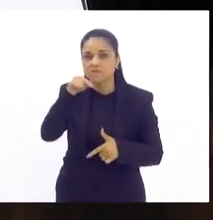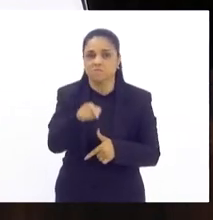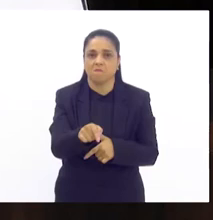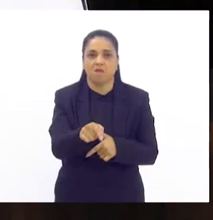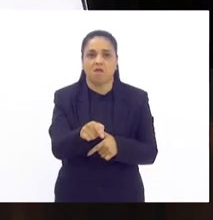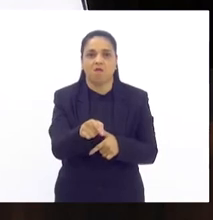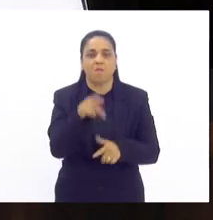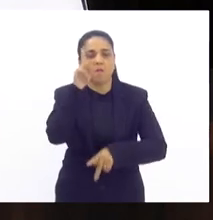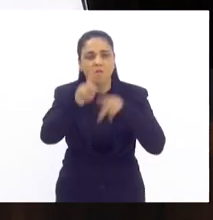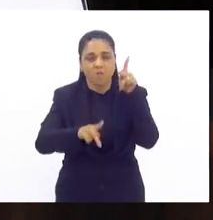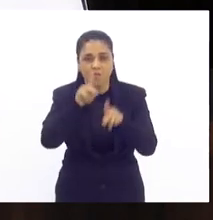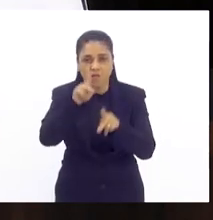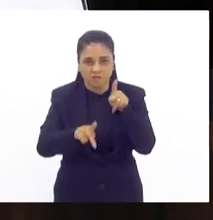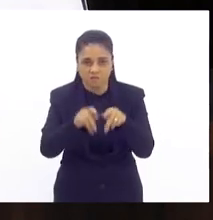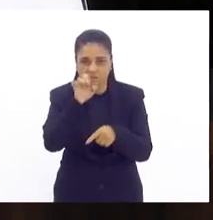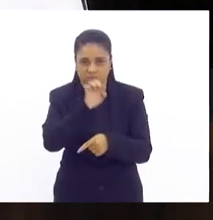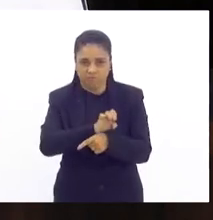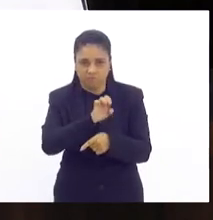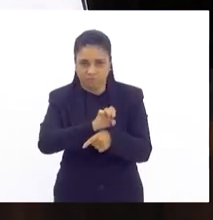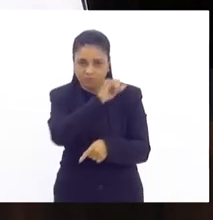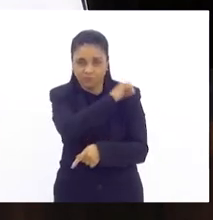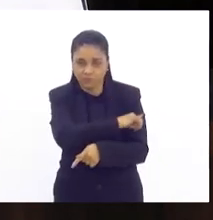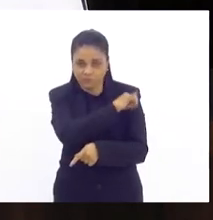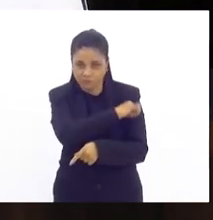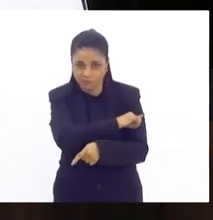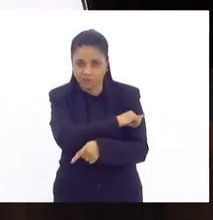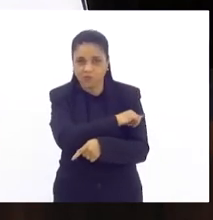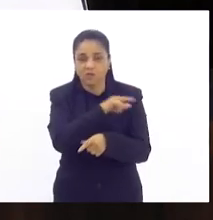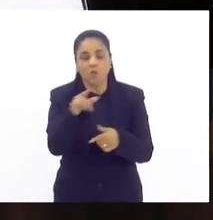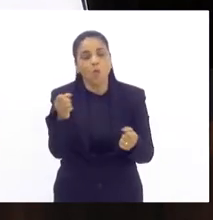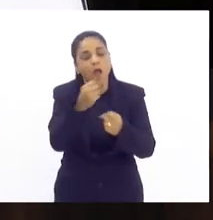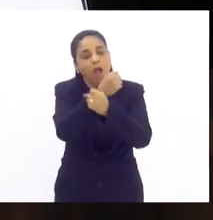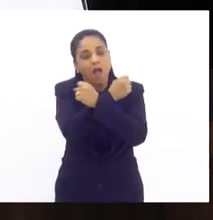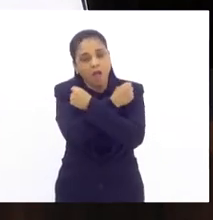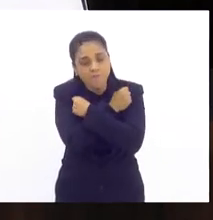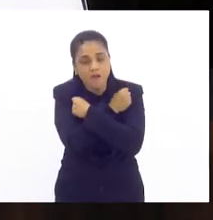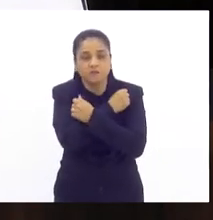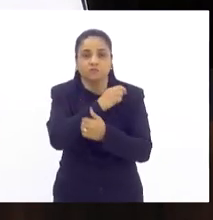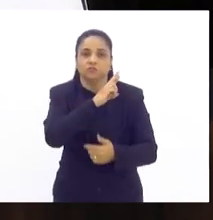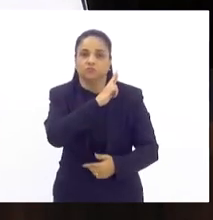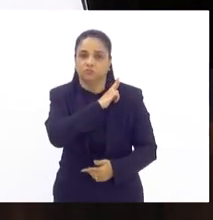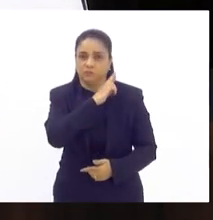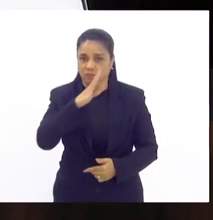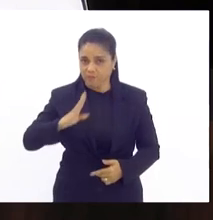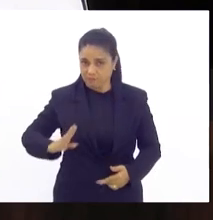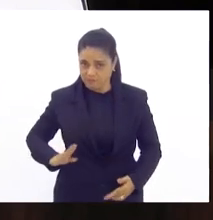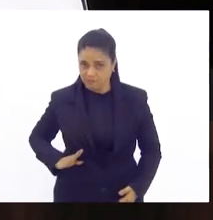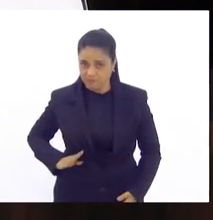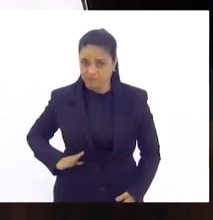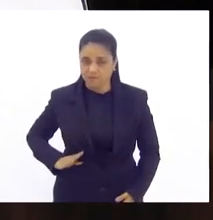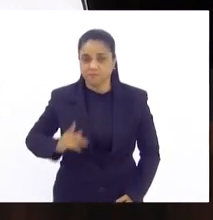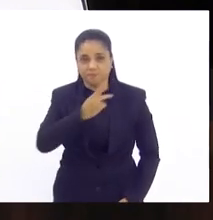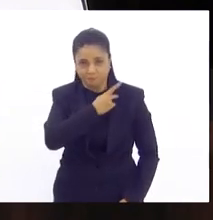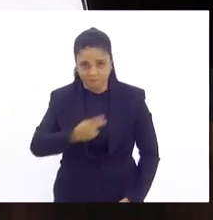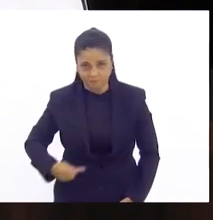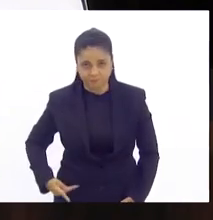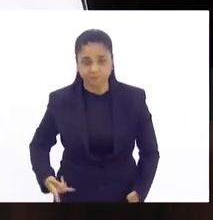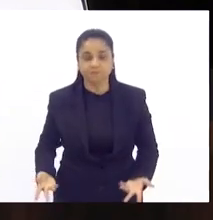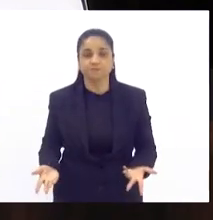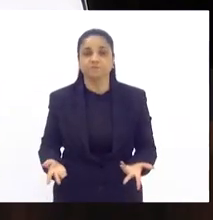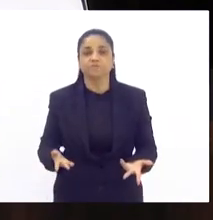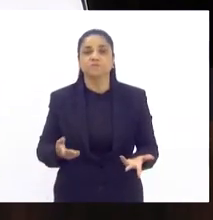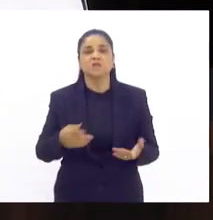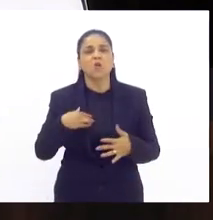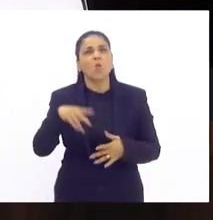fundamental para a população. Trago um abraço do presidente Bacelar E me lembro muito bem que,